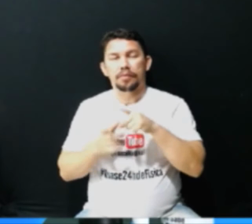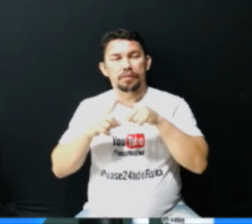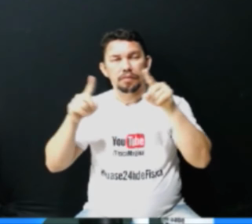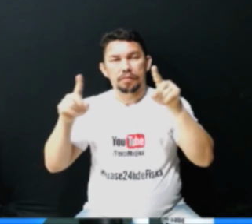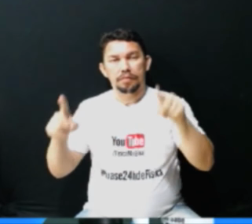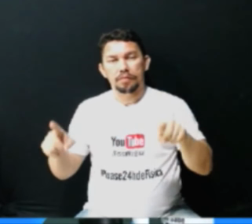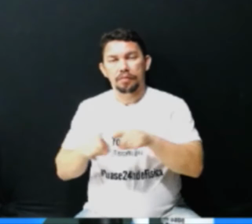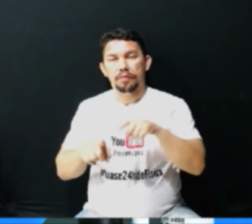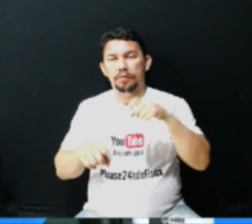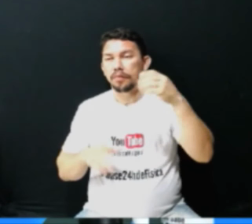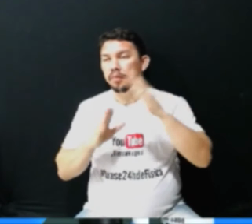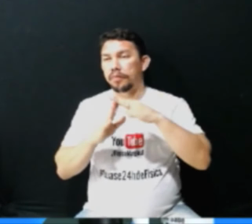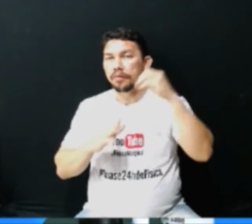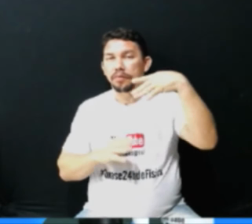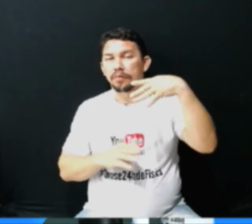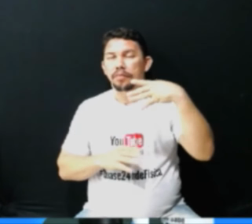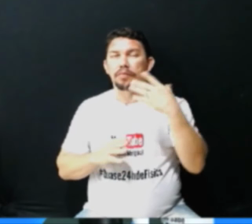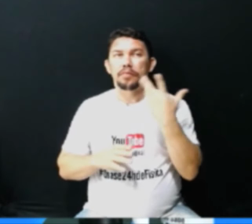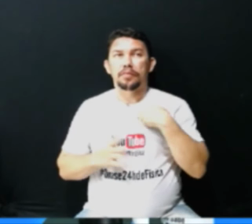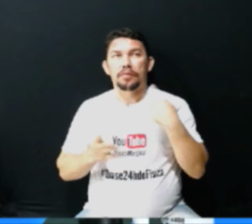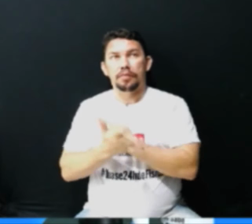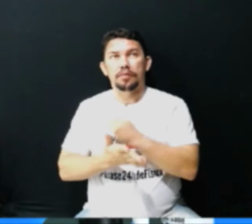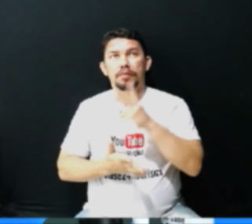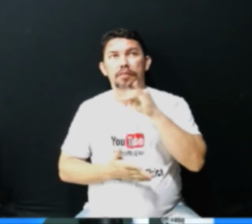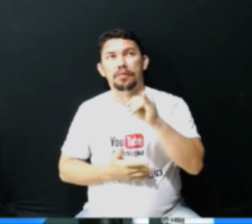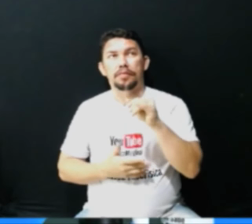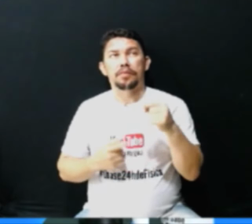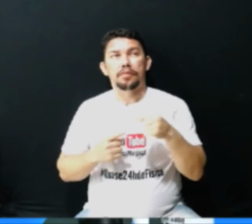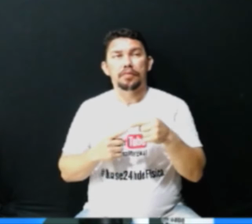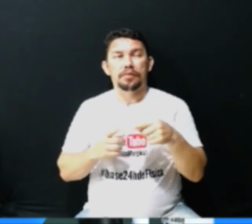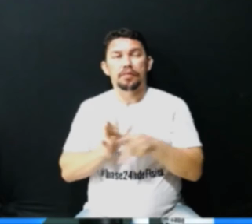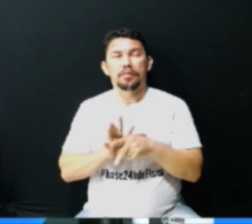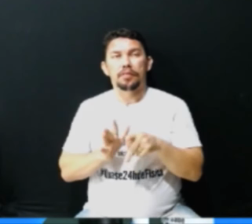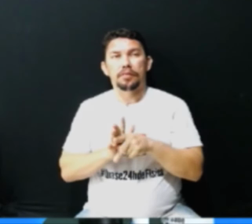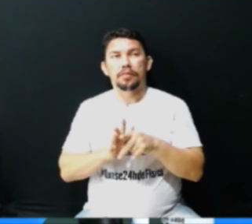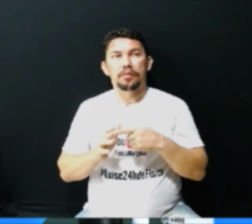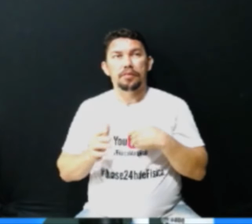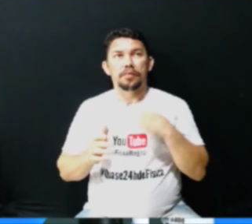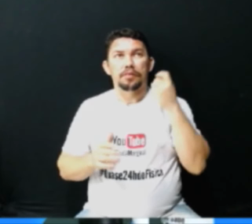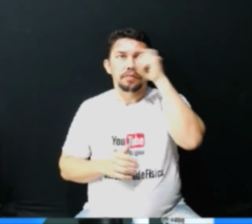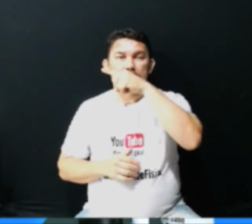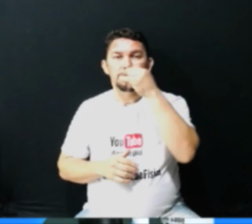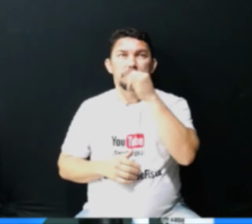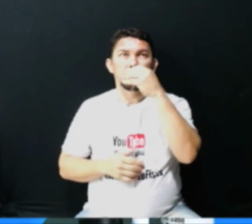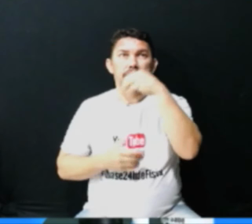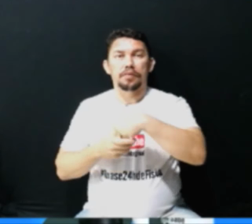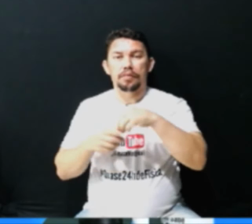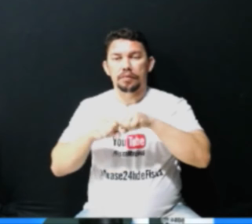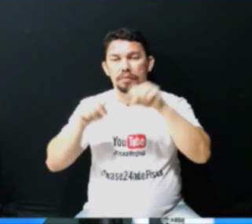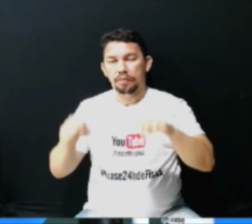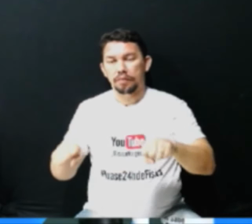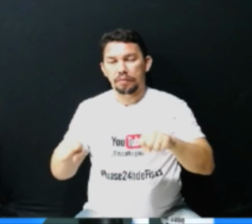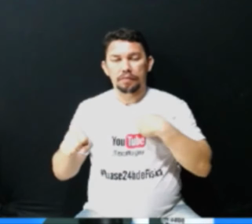está utilizando aqui, ele tem uma resistência. E essa resistência vai provocar uma queda de tensão no circuito. Então, a lâmpada não chega exatamente o